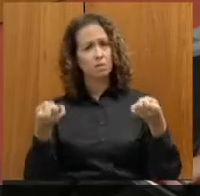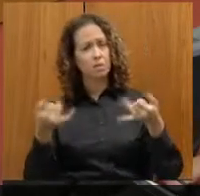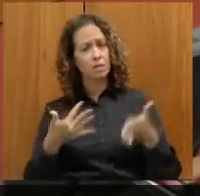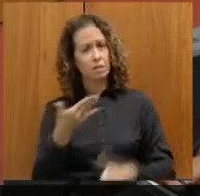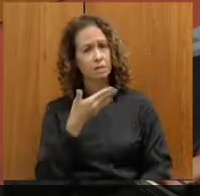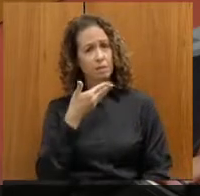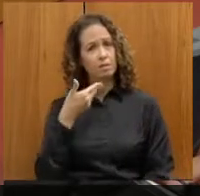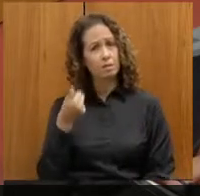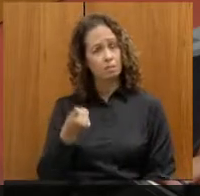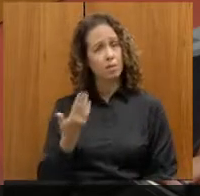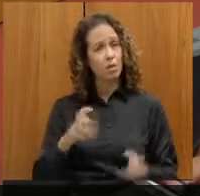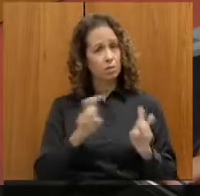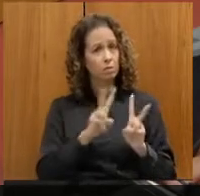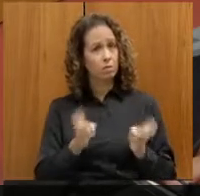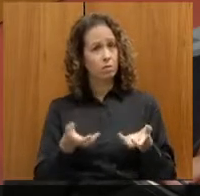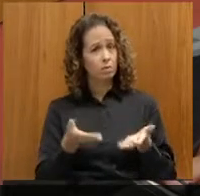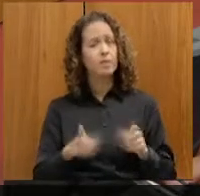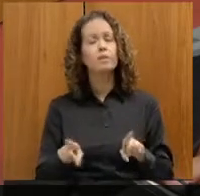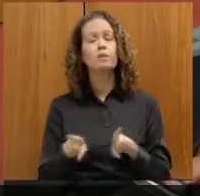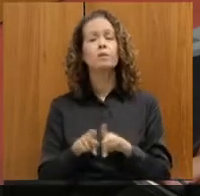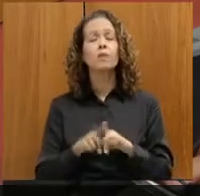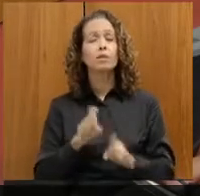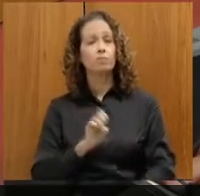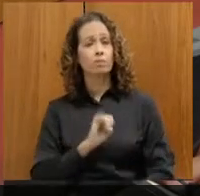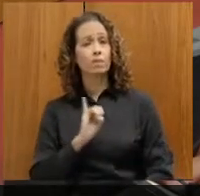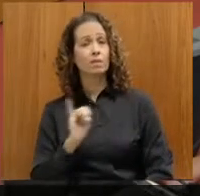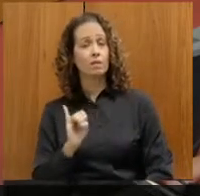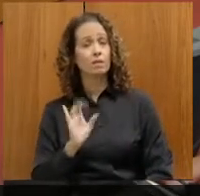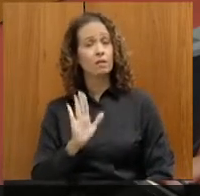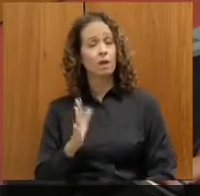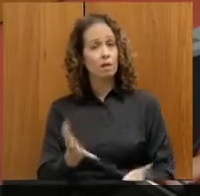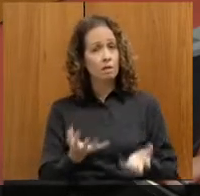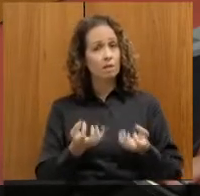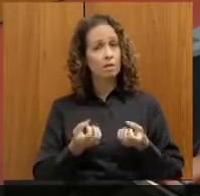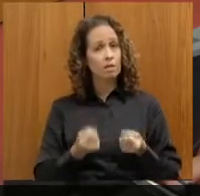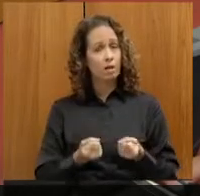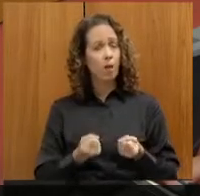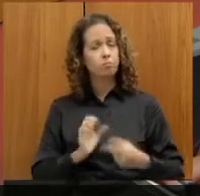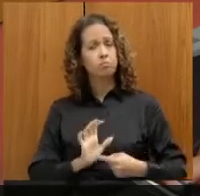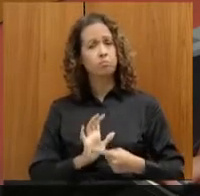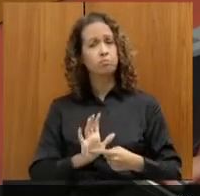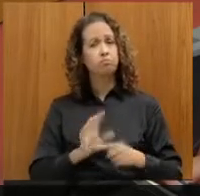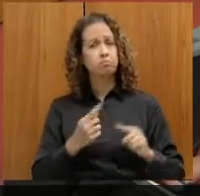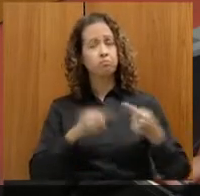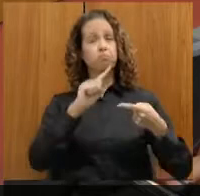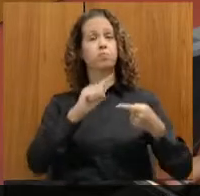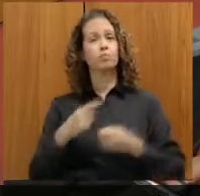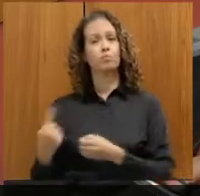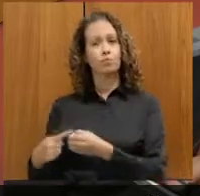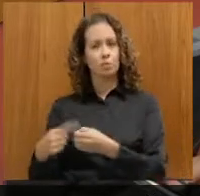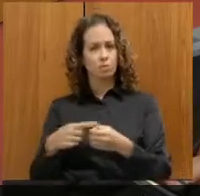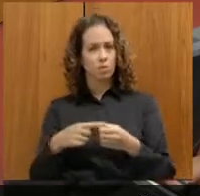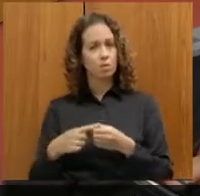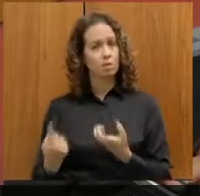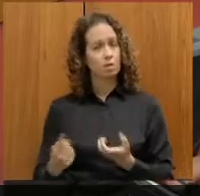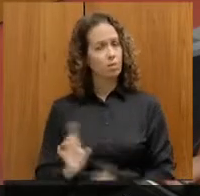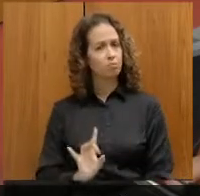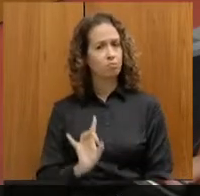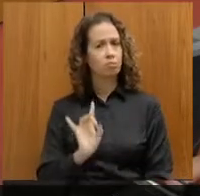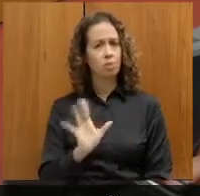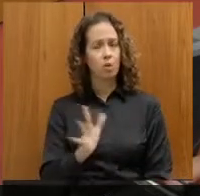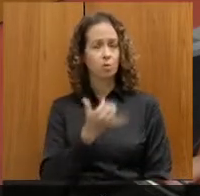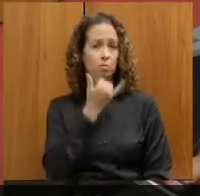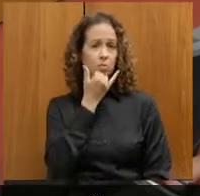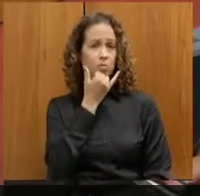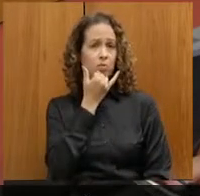ler milhão nesse assunto e também se é adesão impactar a aos municípios Por ora só